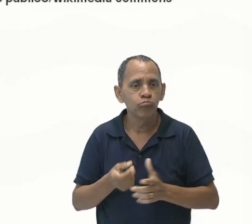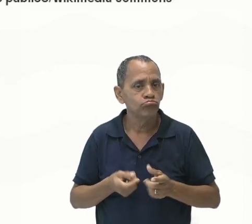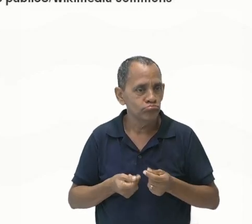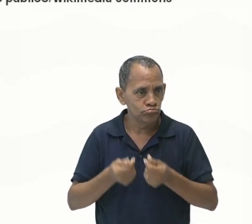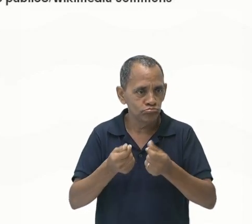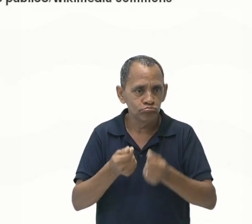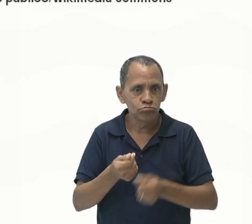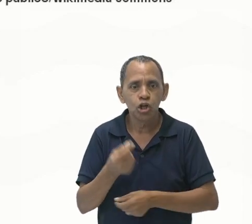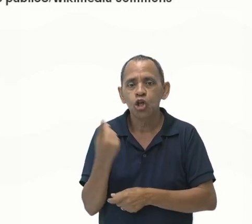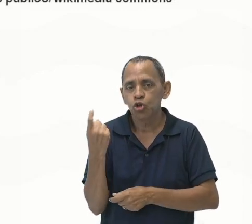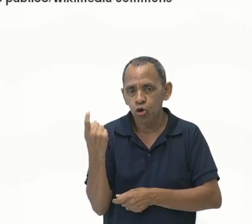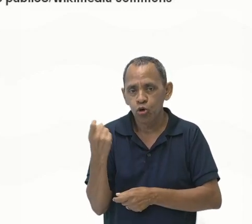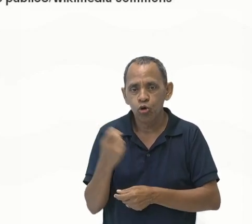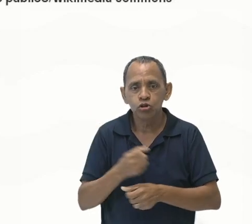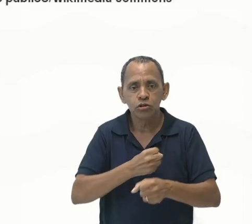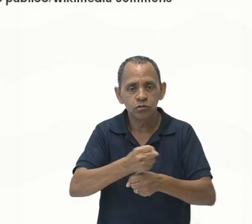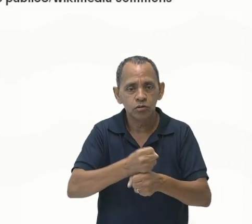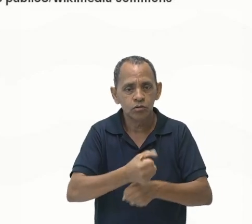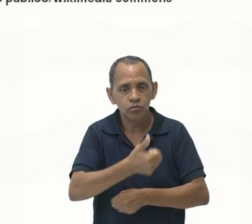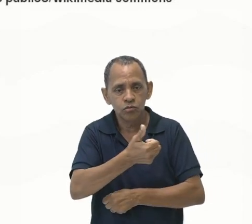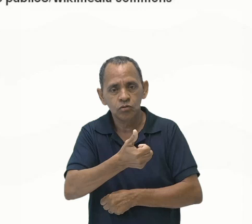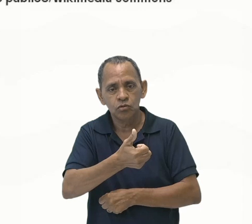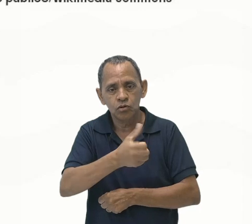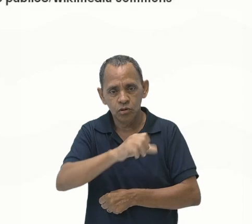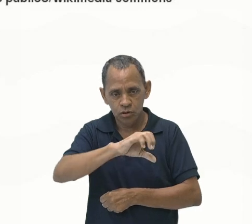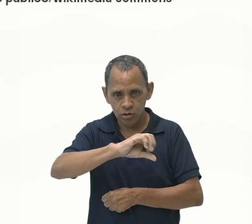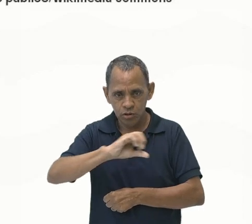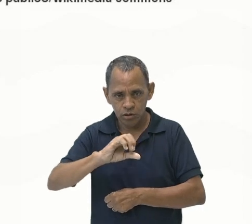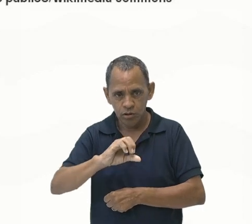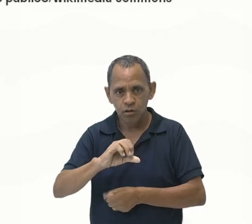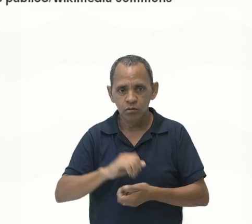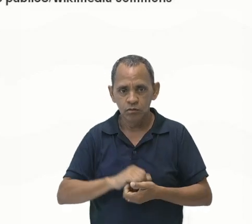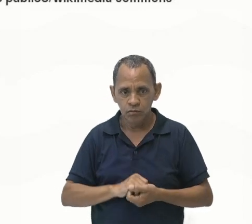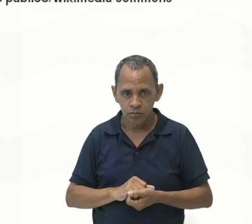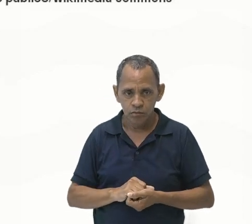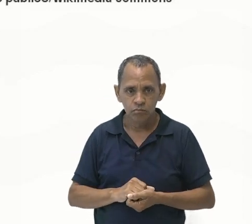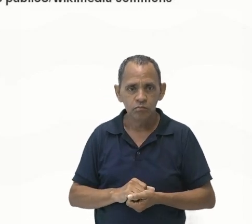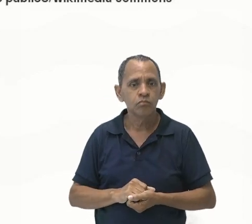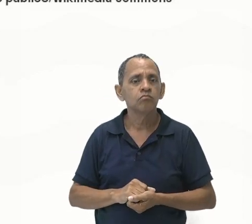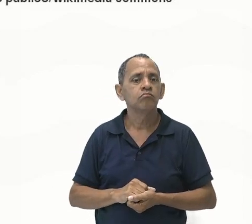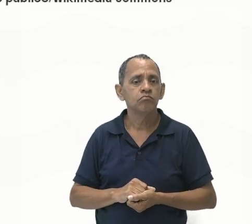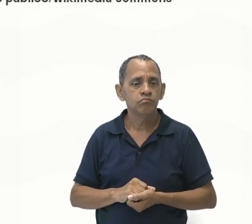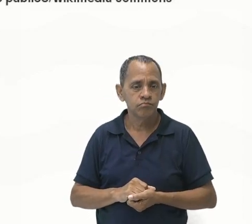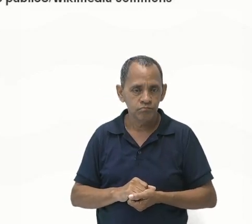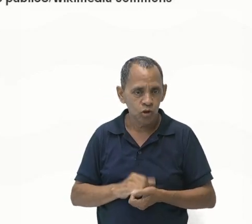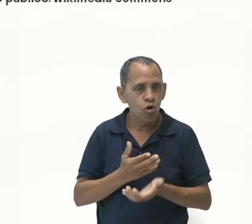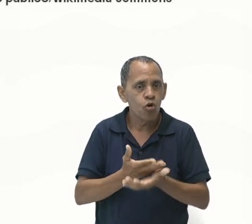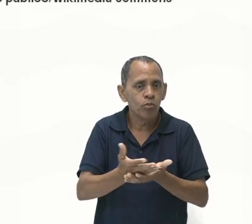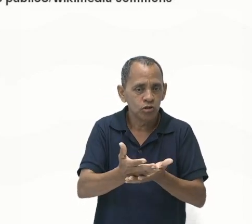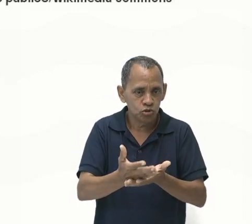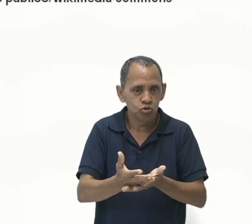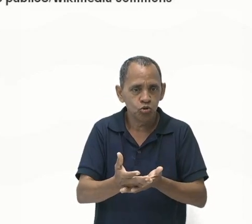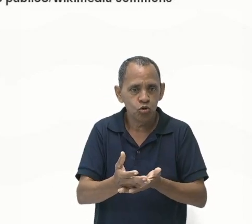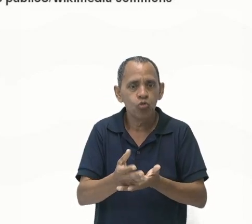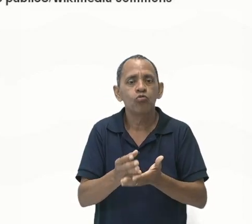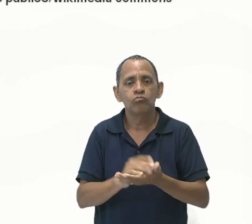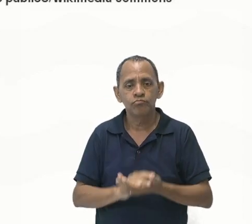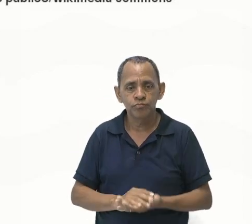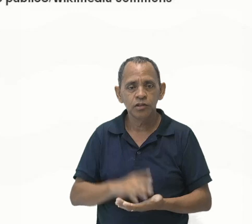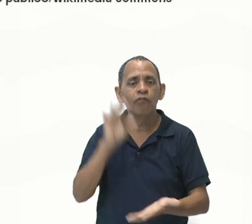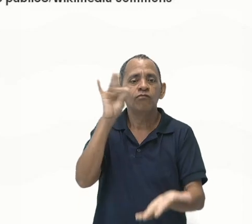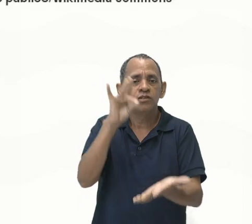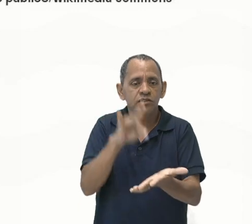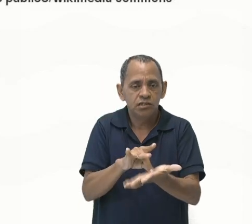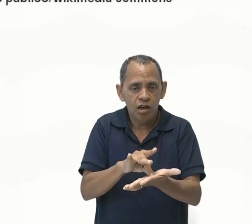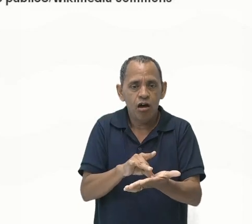criou uma moeda única, o euro foi criado em 1999, mas ele passou de fato a circular como